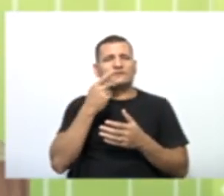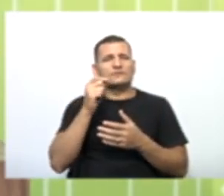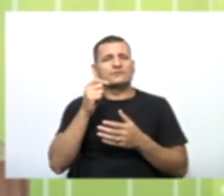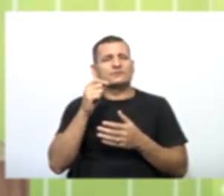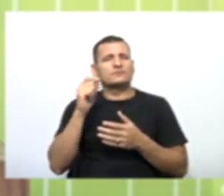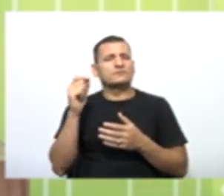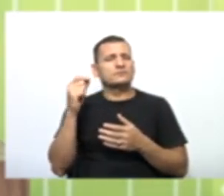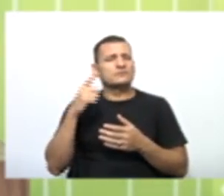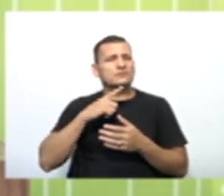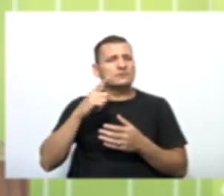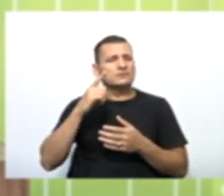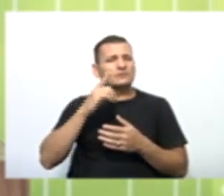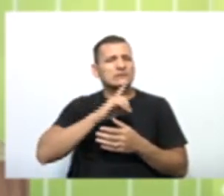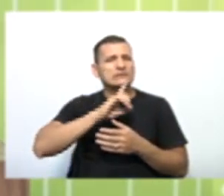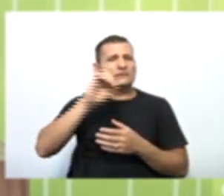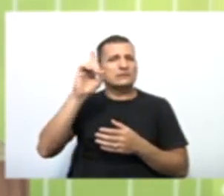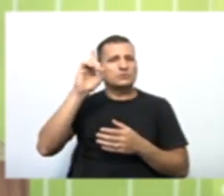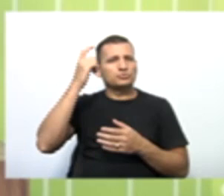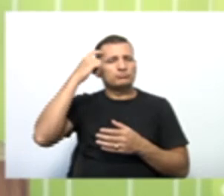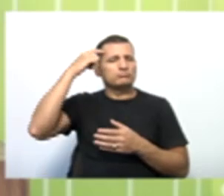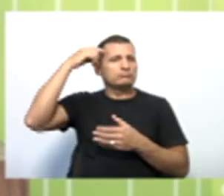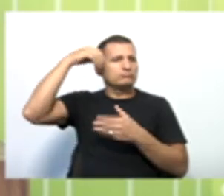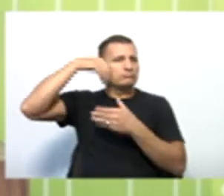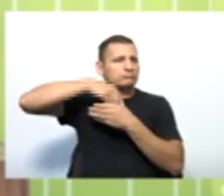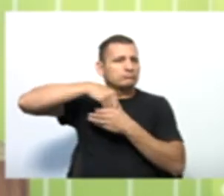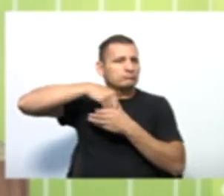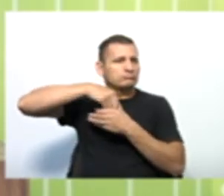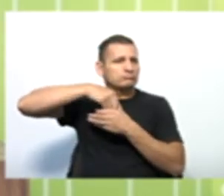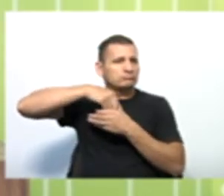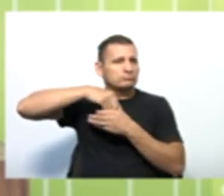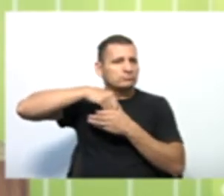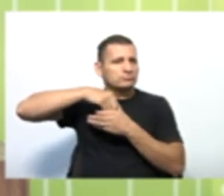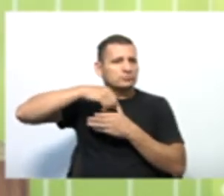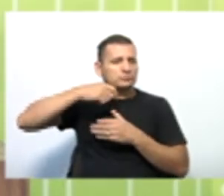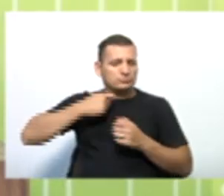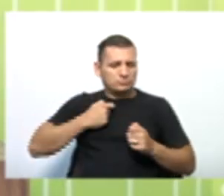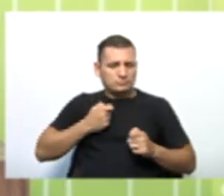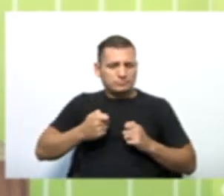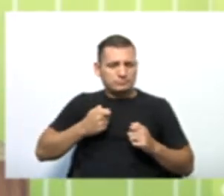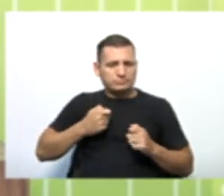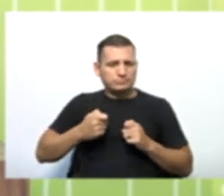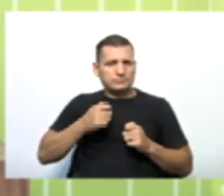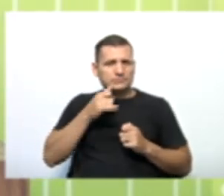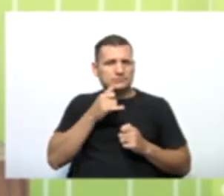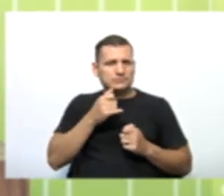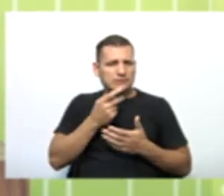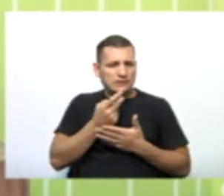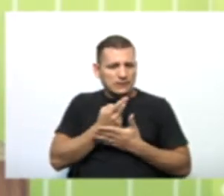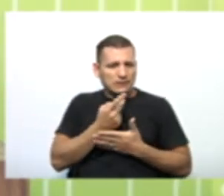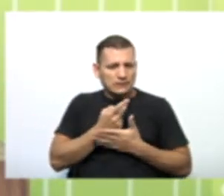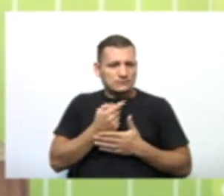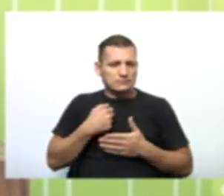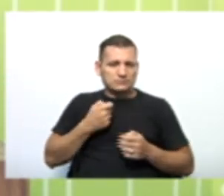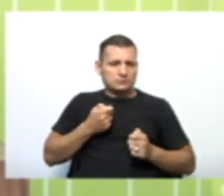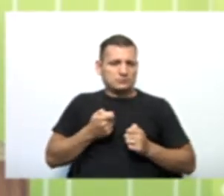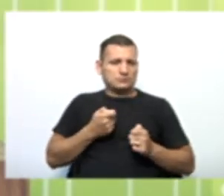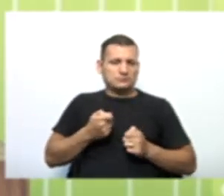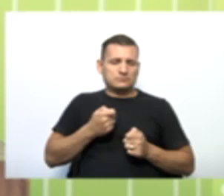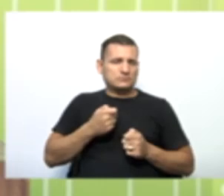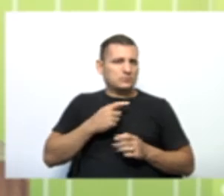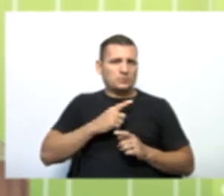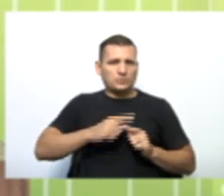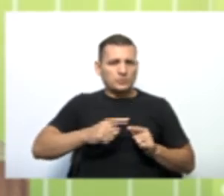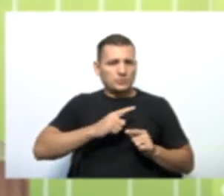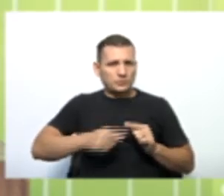da cabeça dele que impedia ele de agir de maneira incorreta quando ele sabia que era o bem. Por exemplo, quando a